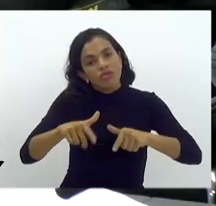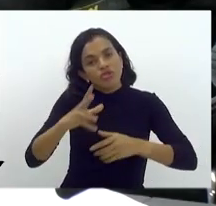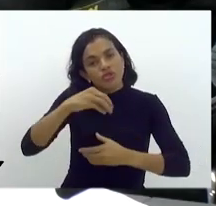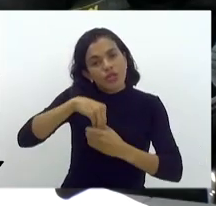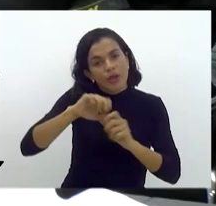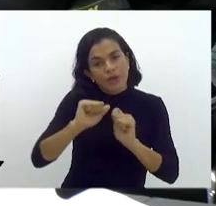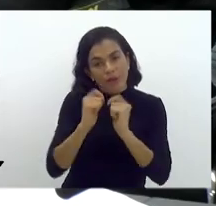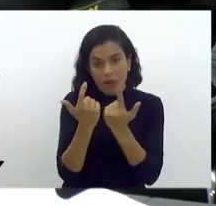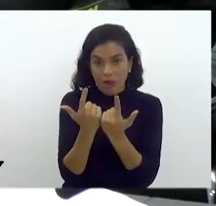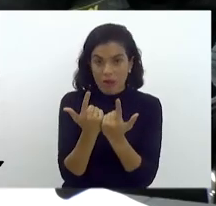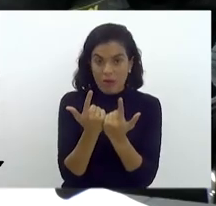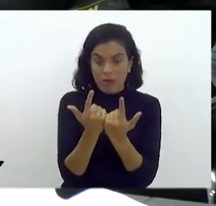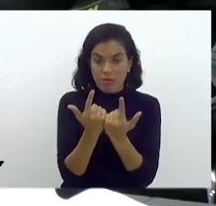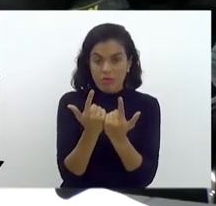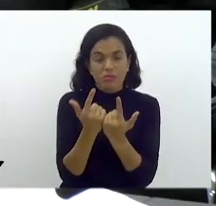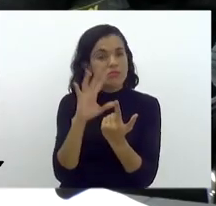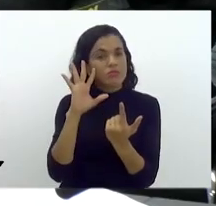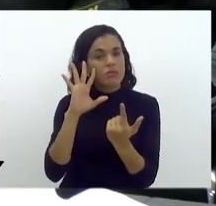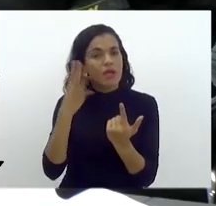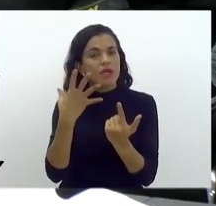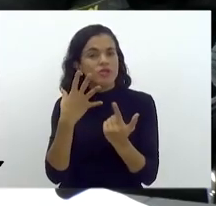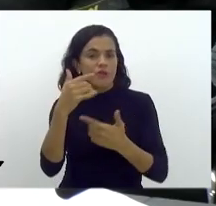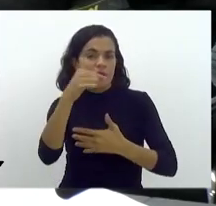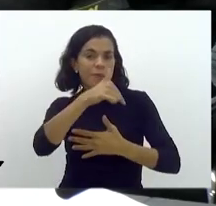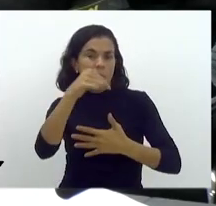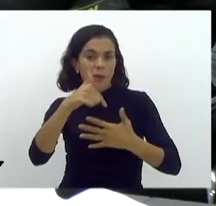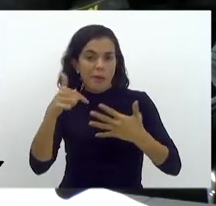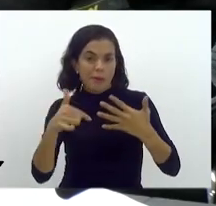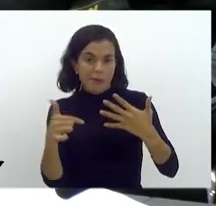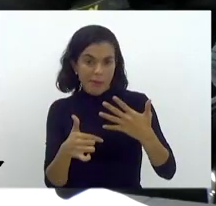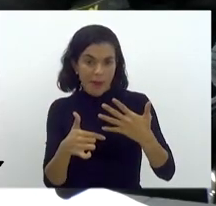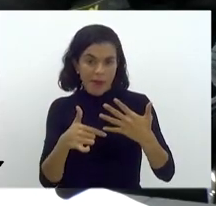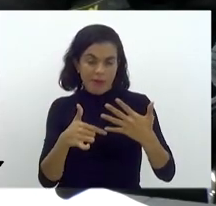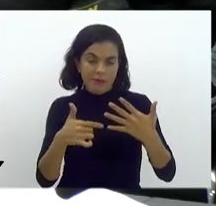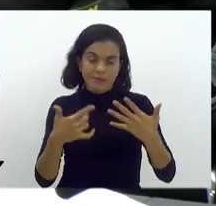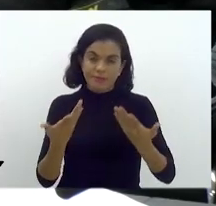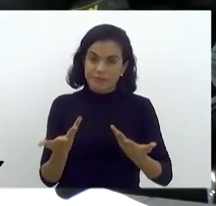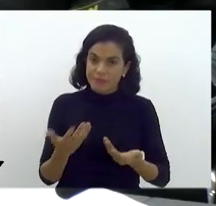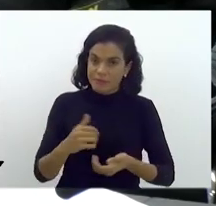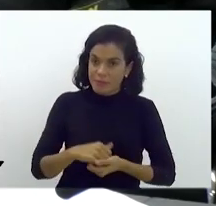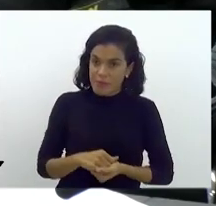Parlamento para resolver algumas questões aqui colocadas